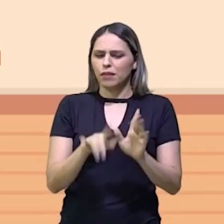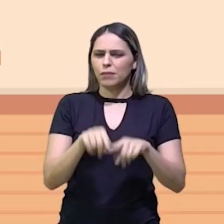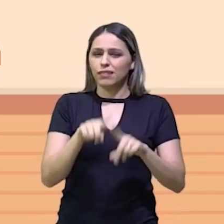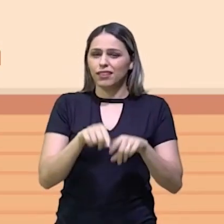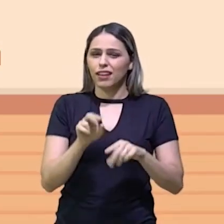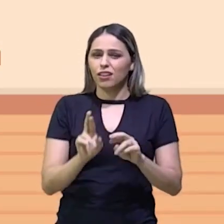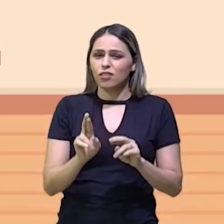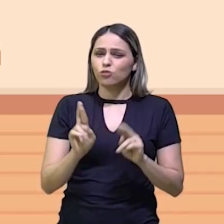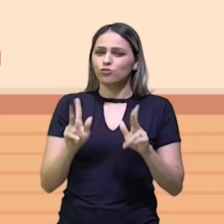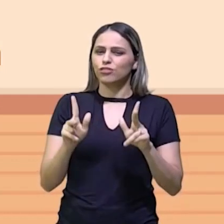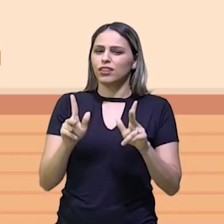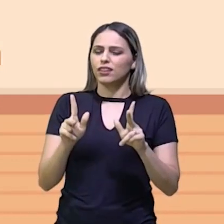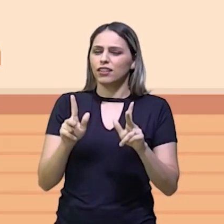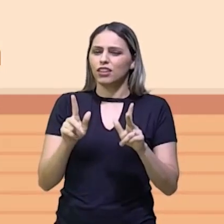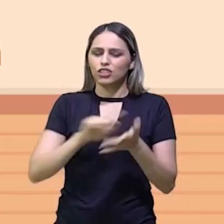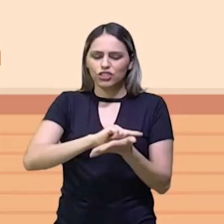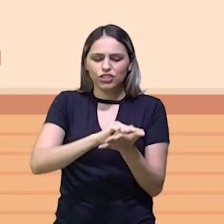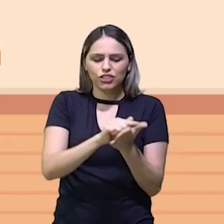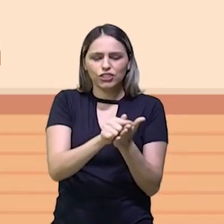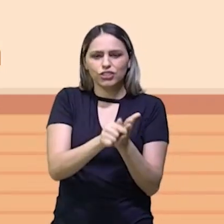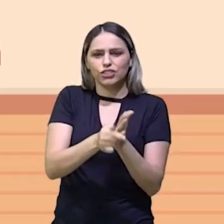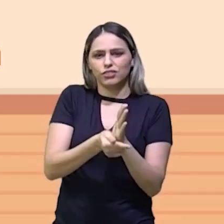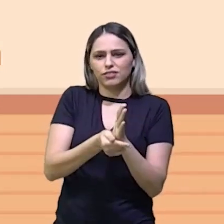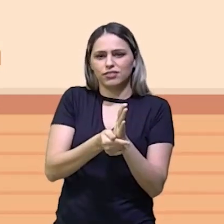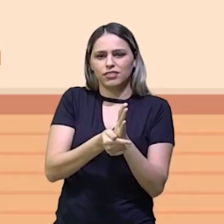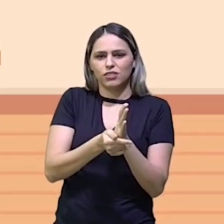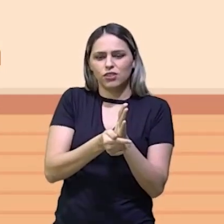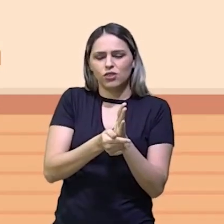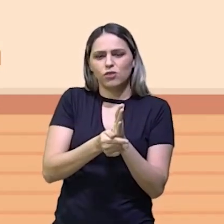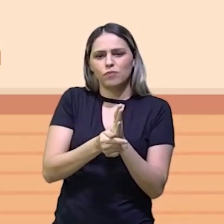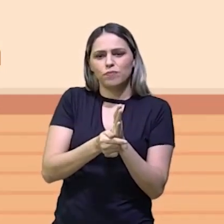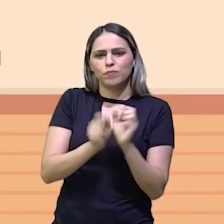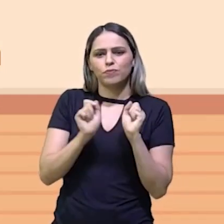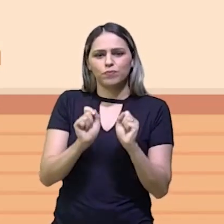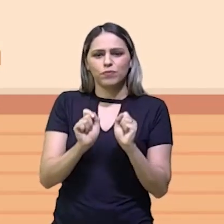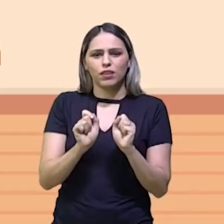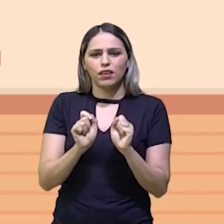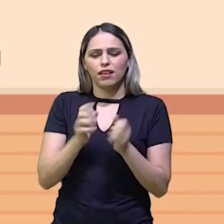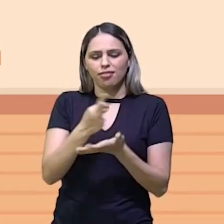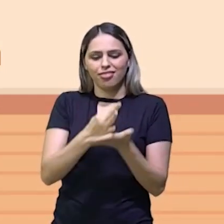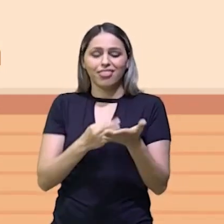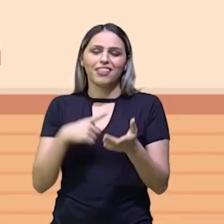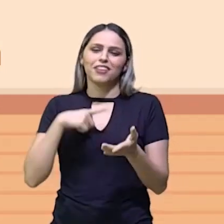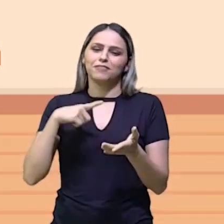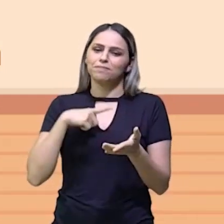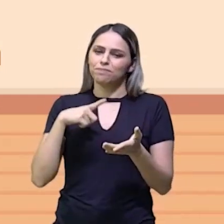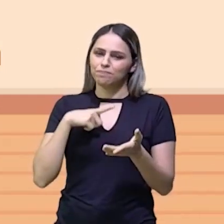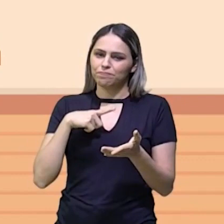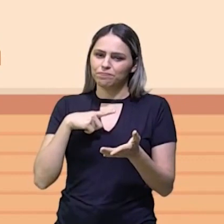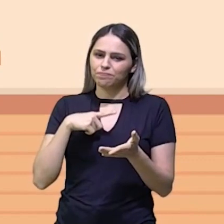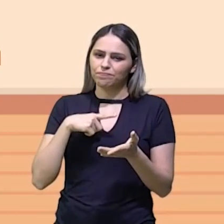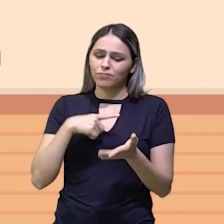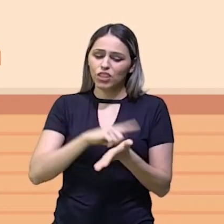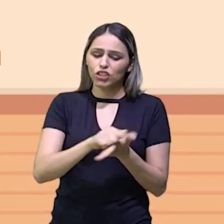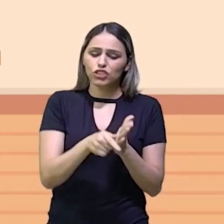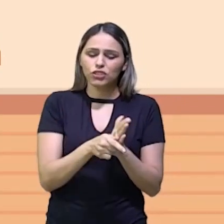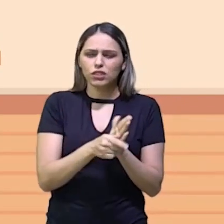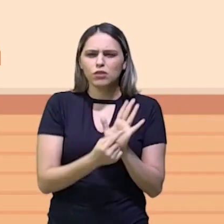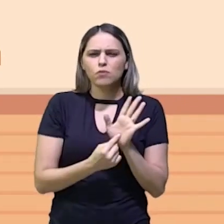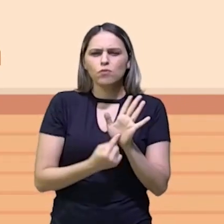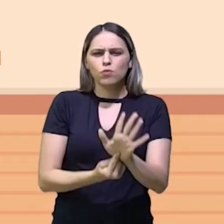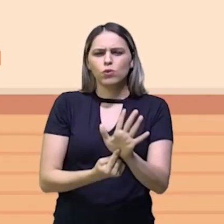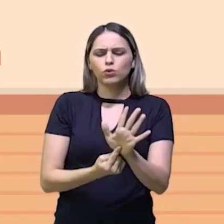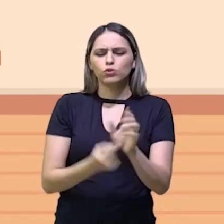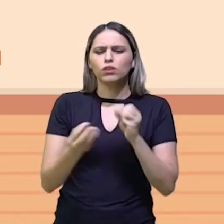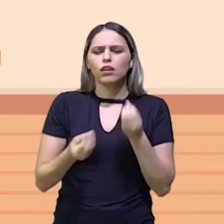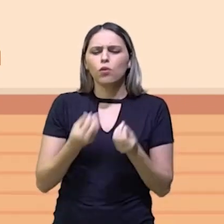quê? Gêneros e portadores textuais. Os gêneros é a forma como você vai escrever o seu texto,